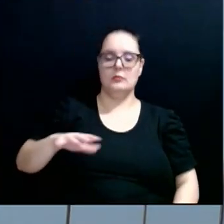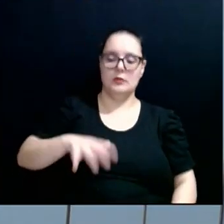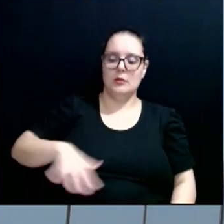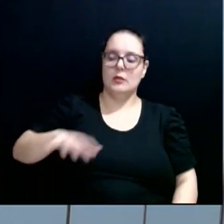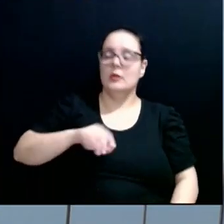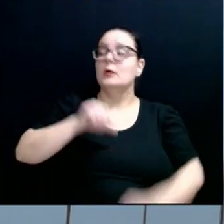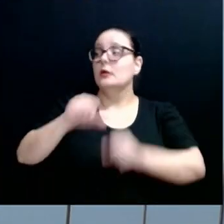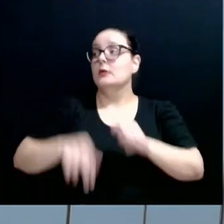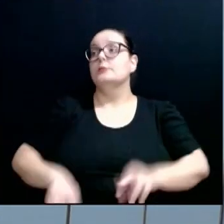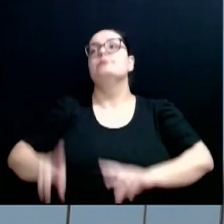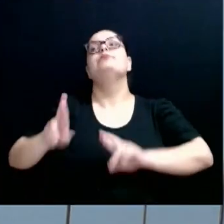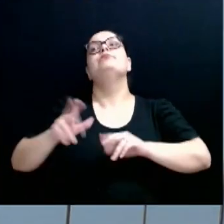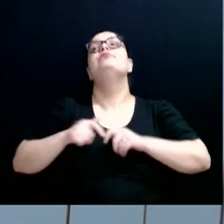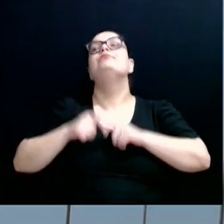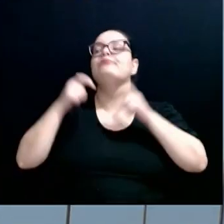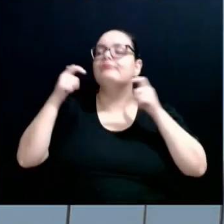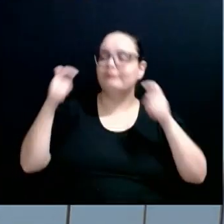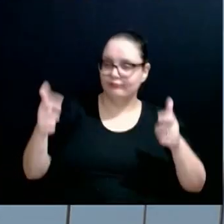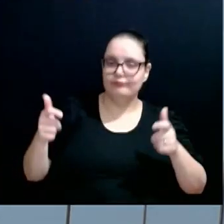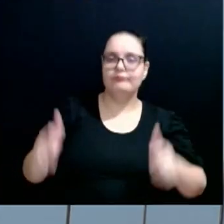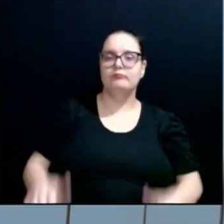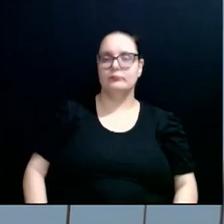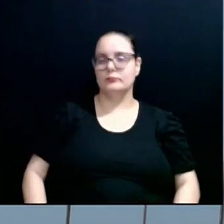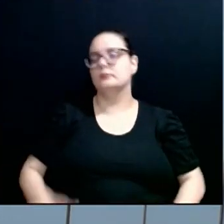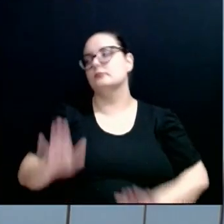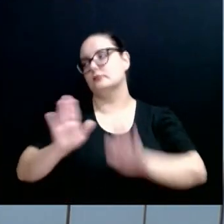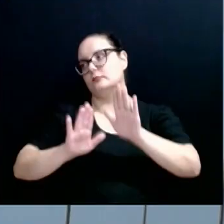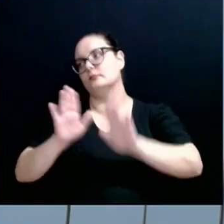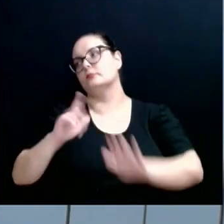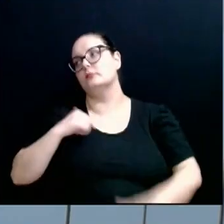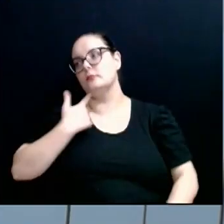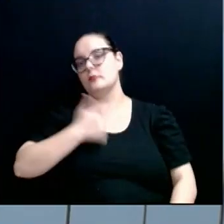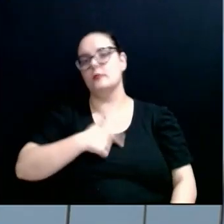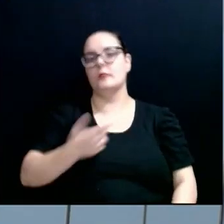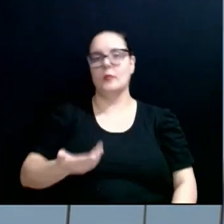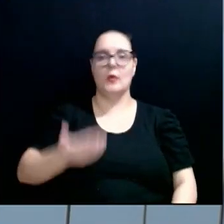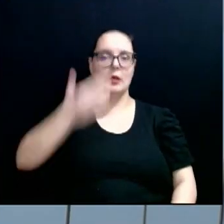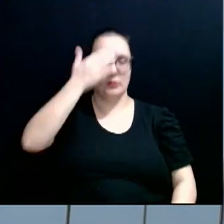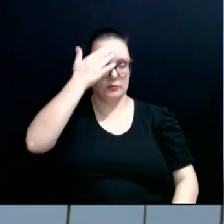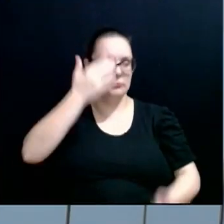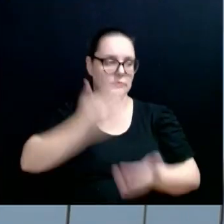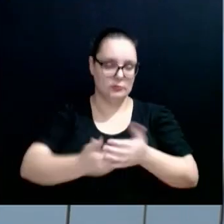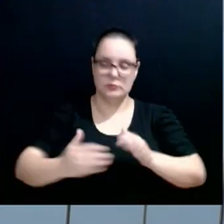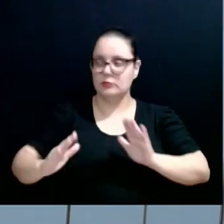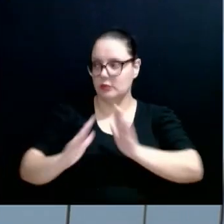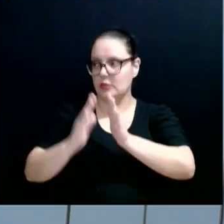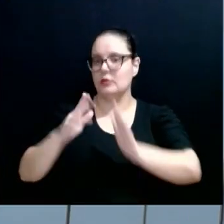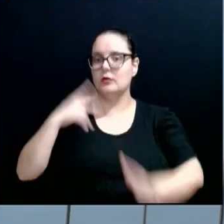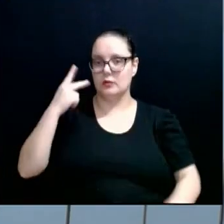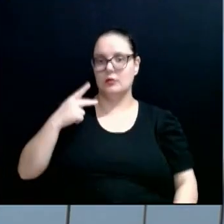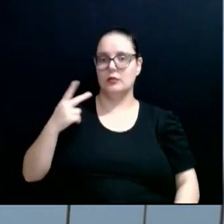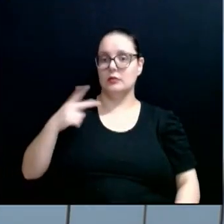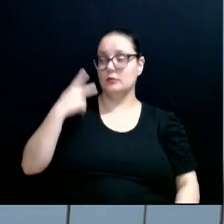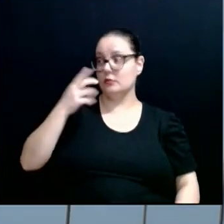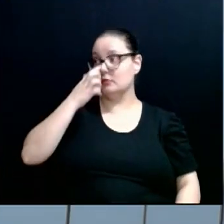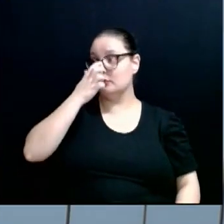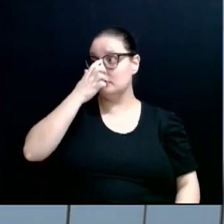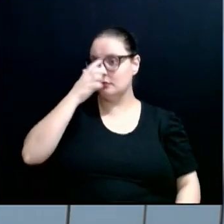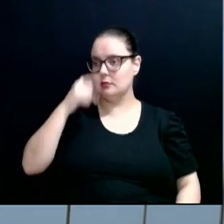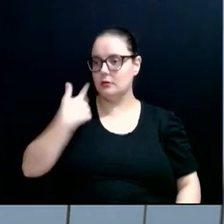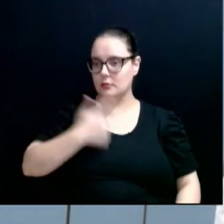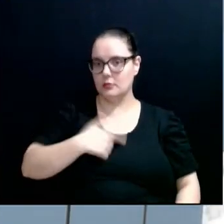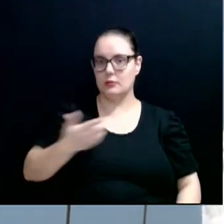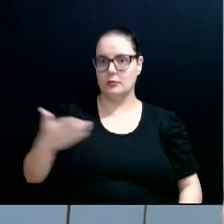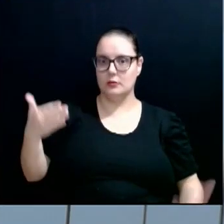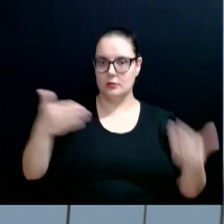alta com essa licitação. Eu acredito que a frente parlamentar desses vereadores nós vamos estar participando